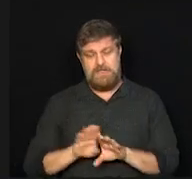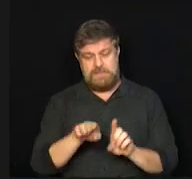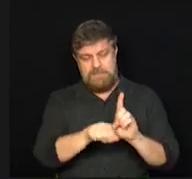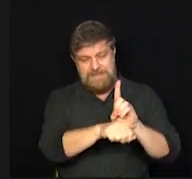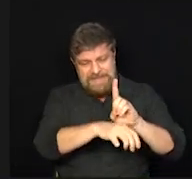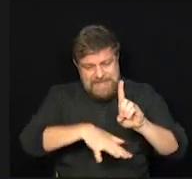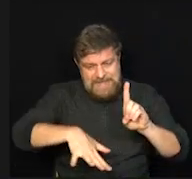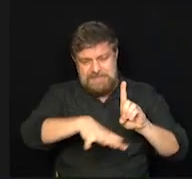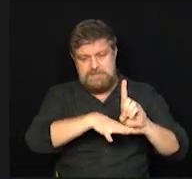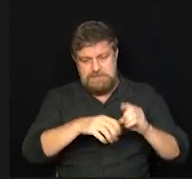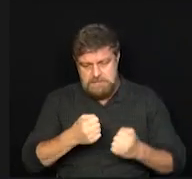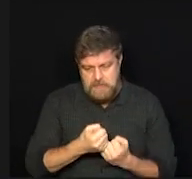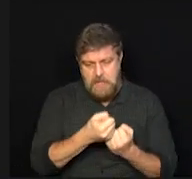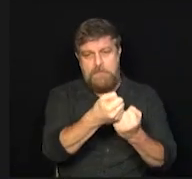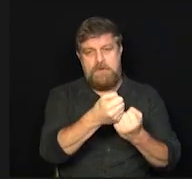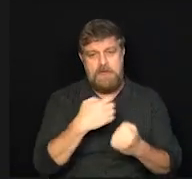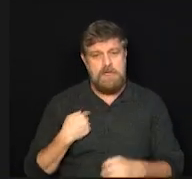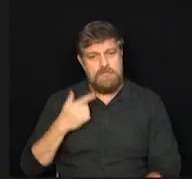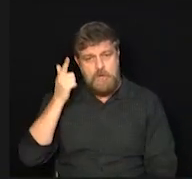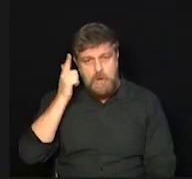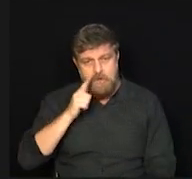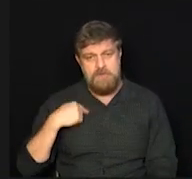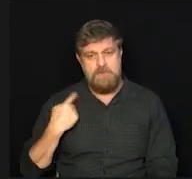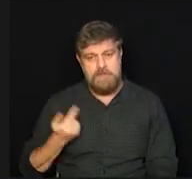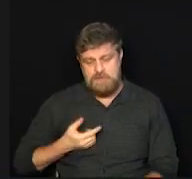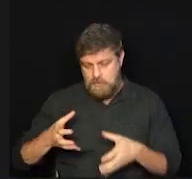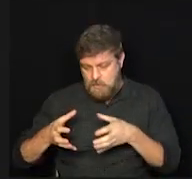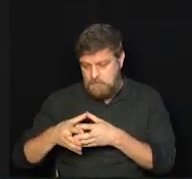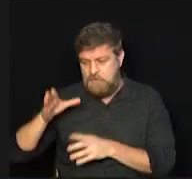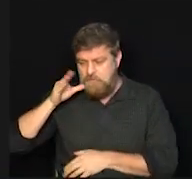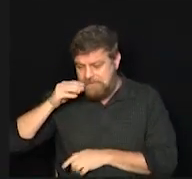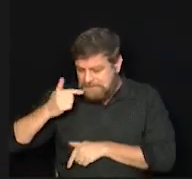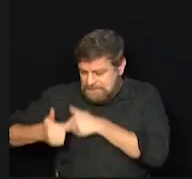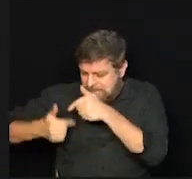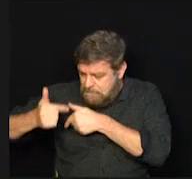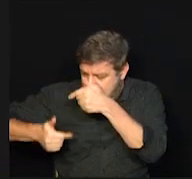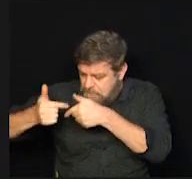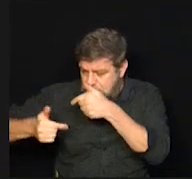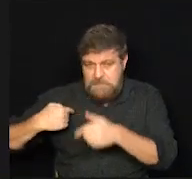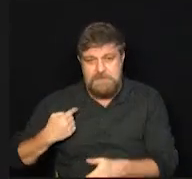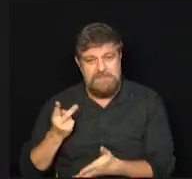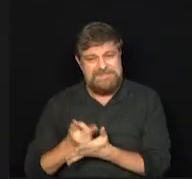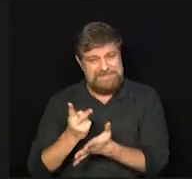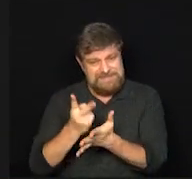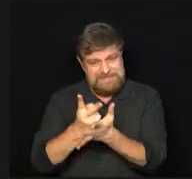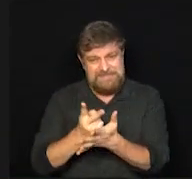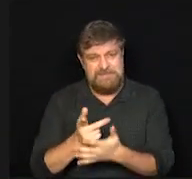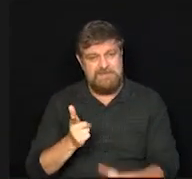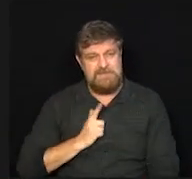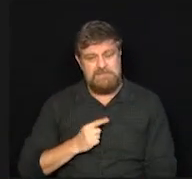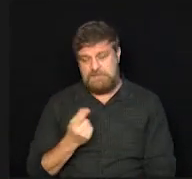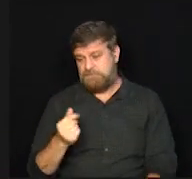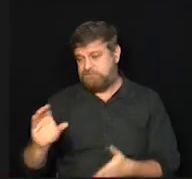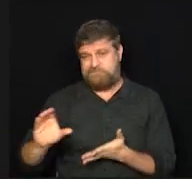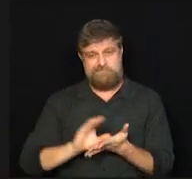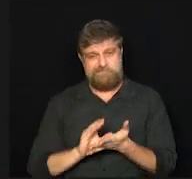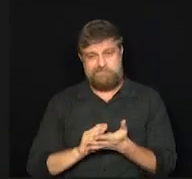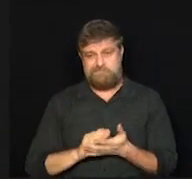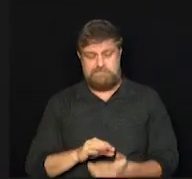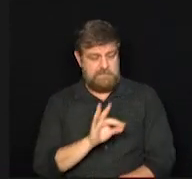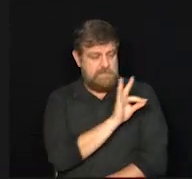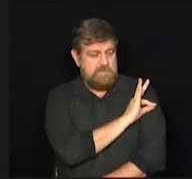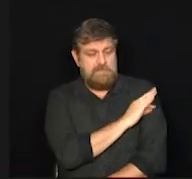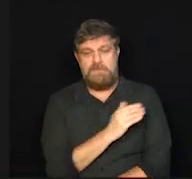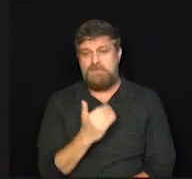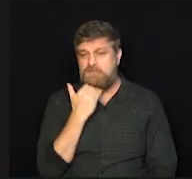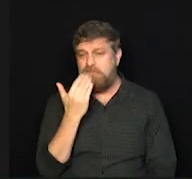sociedade e consigamos o jogo também a gente sempre bem em um recurso e suporte